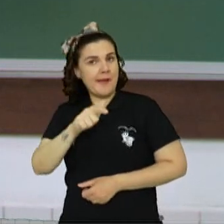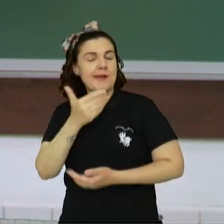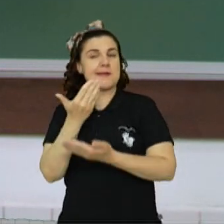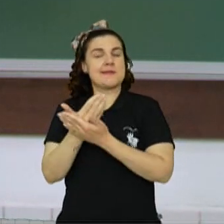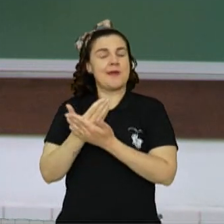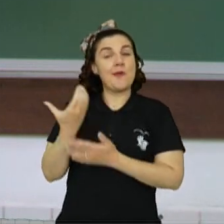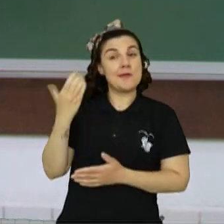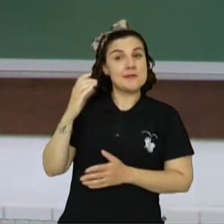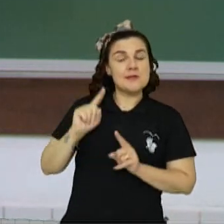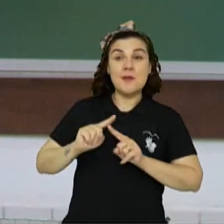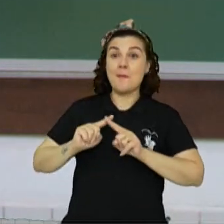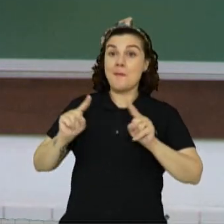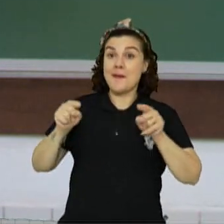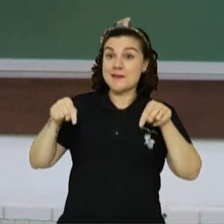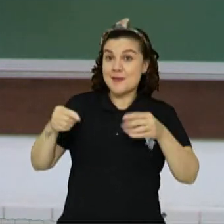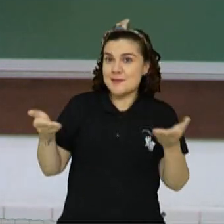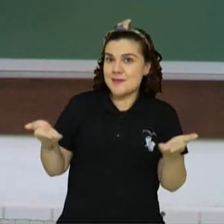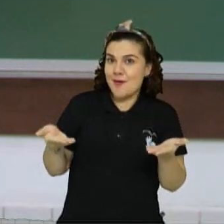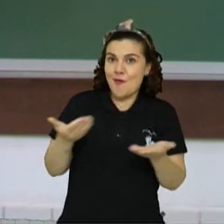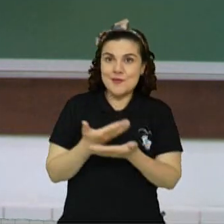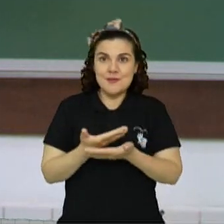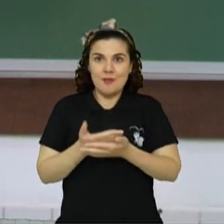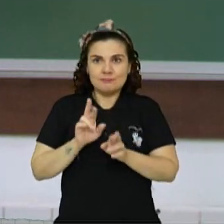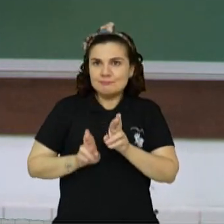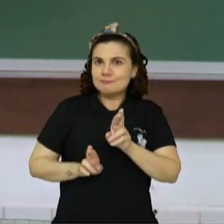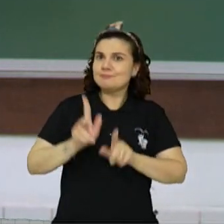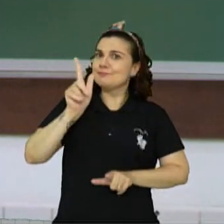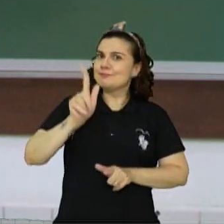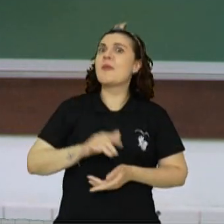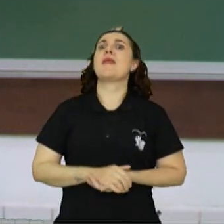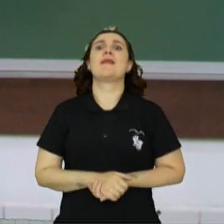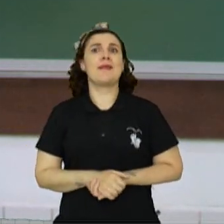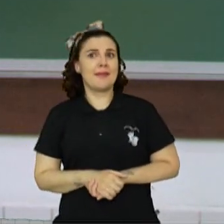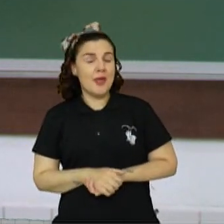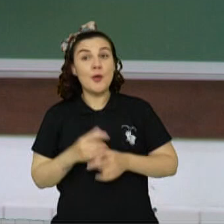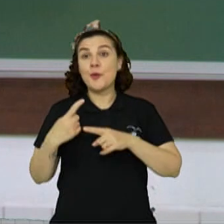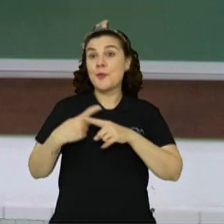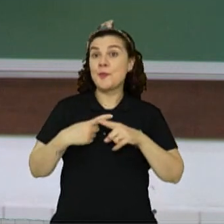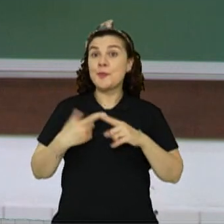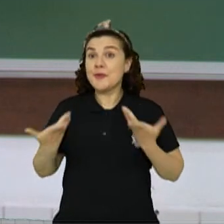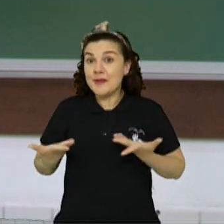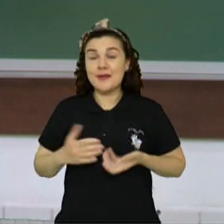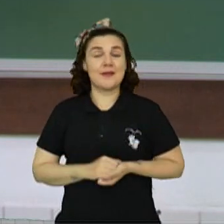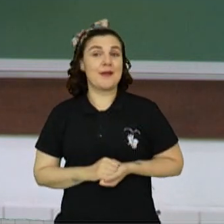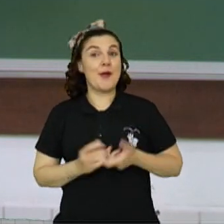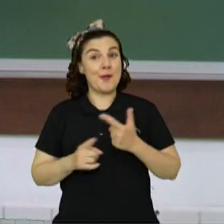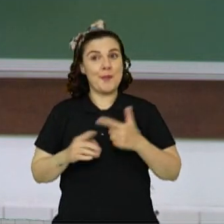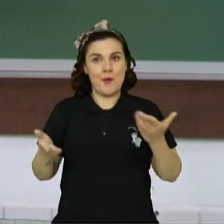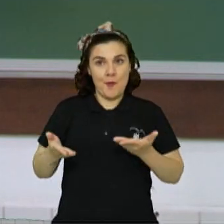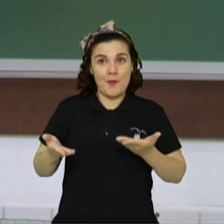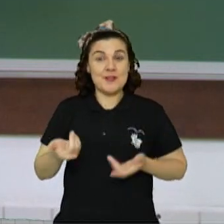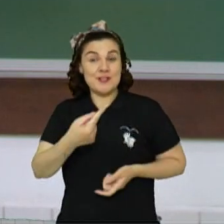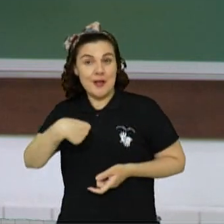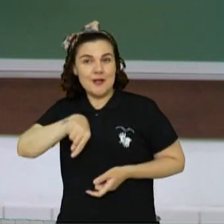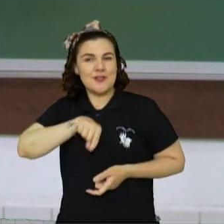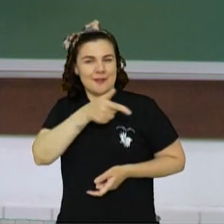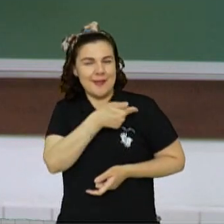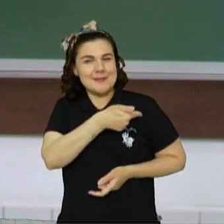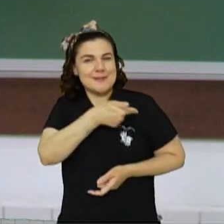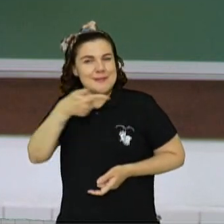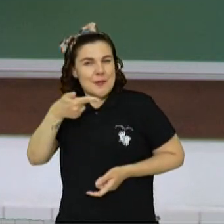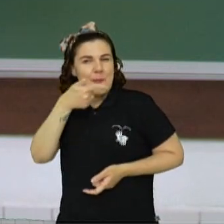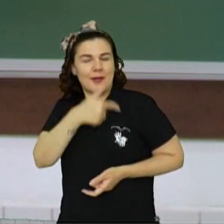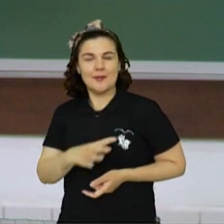aula de ciências, porém, essa aula hoje será um pouco diferenciada. Por quê, pessoal? Porque agora nós estamos